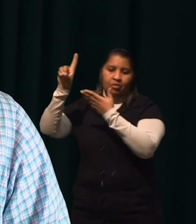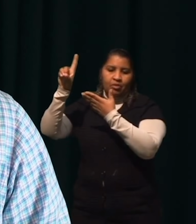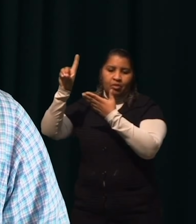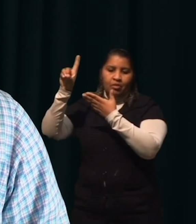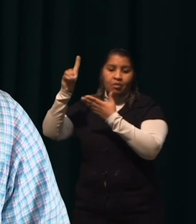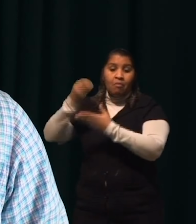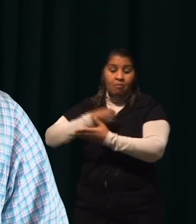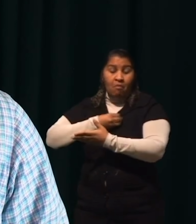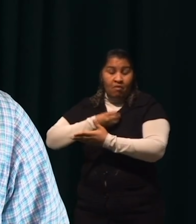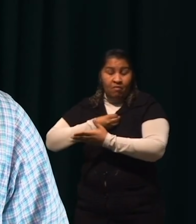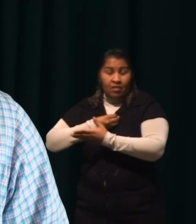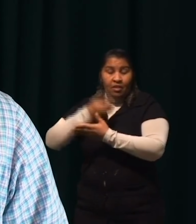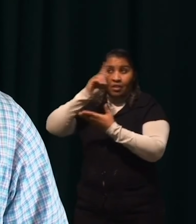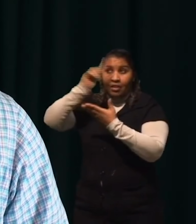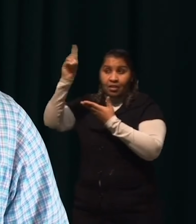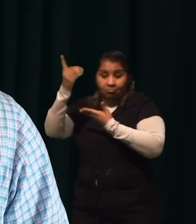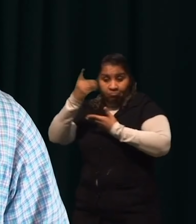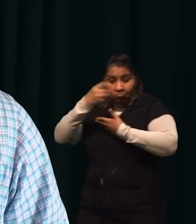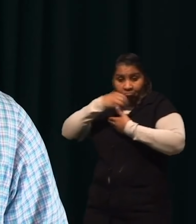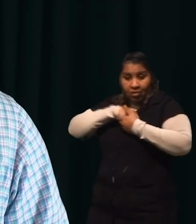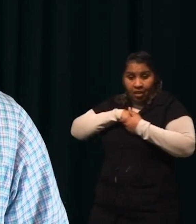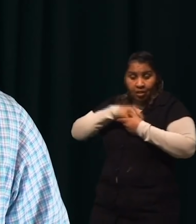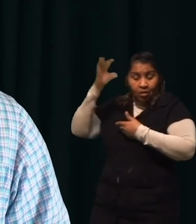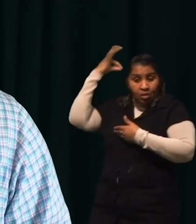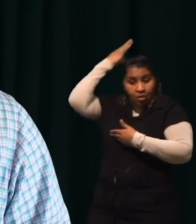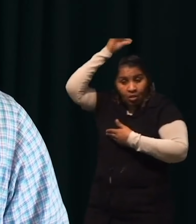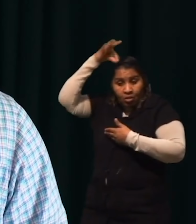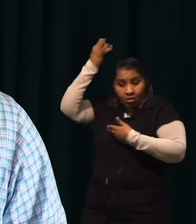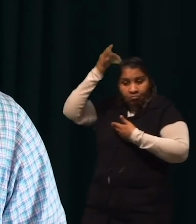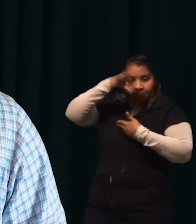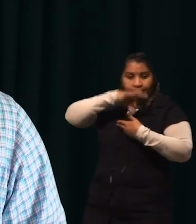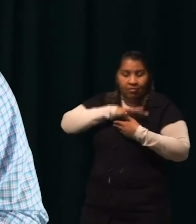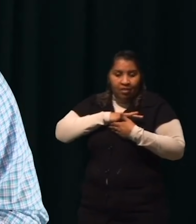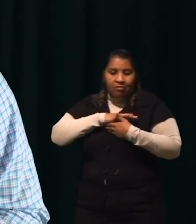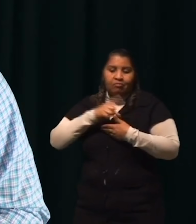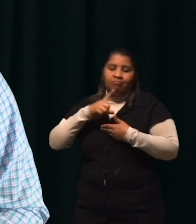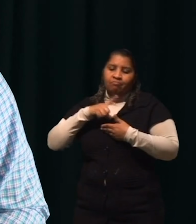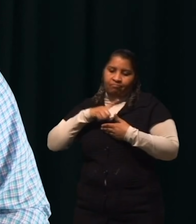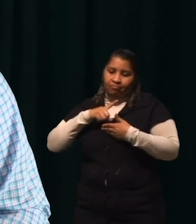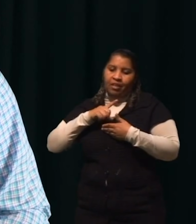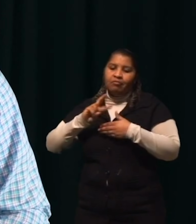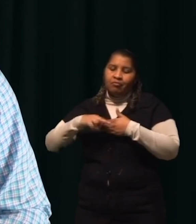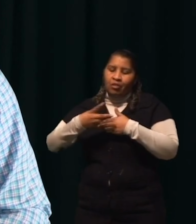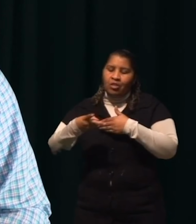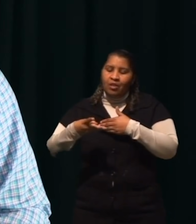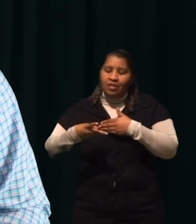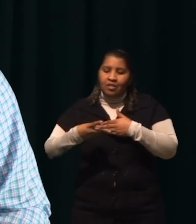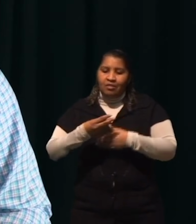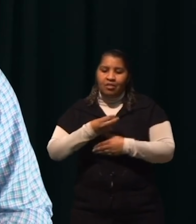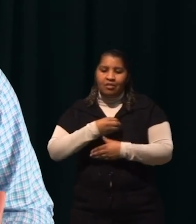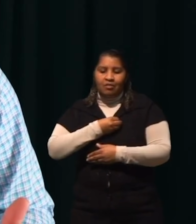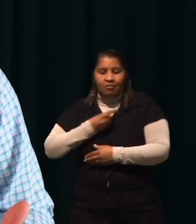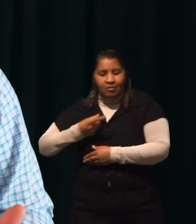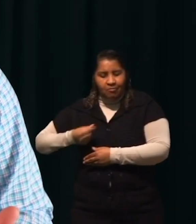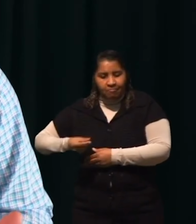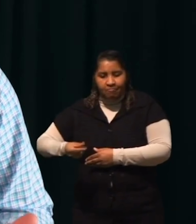Deus é uma vida que produz fruto e fruto para a vida eterna. Para que